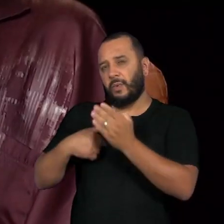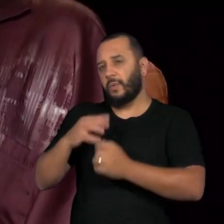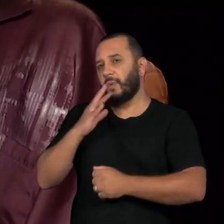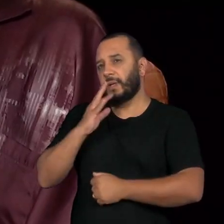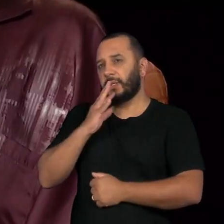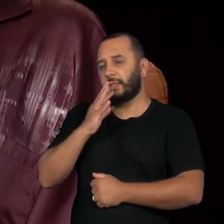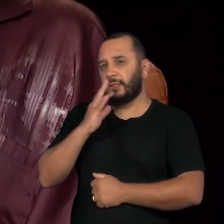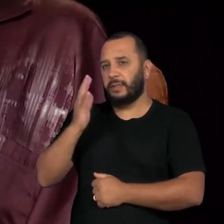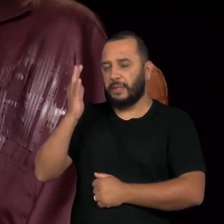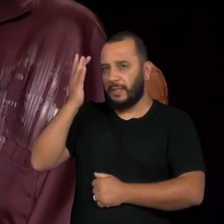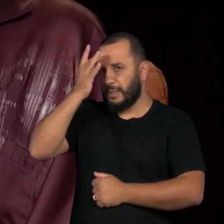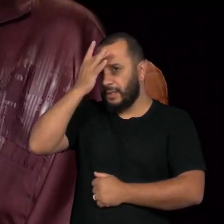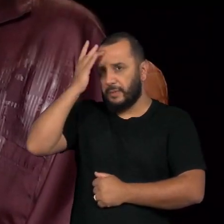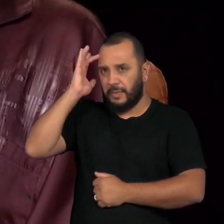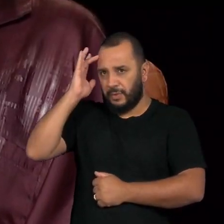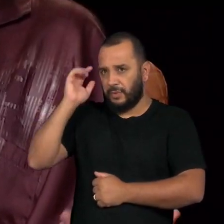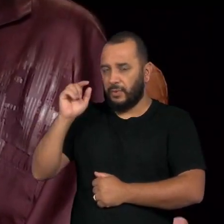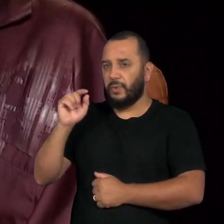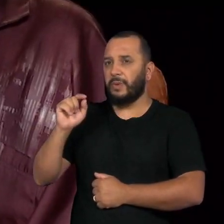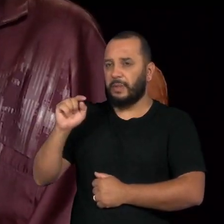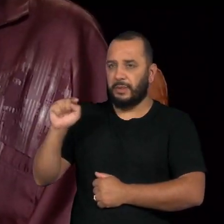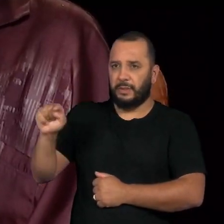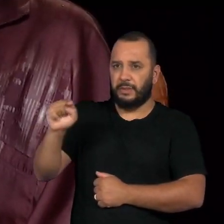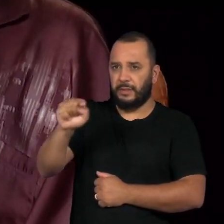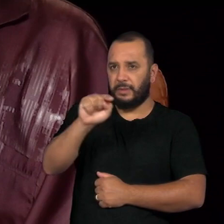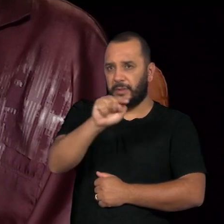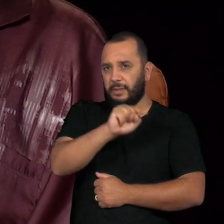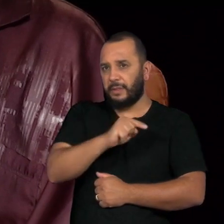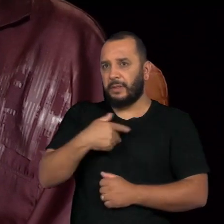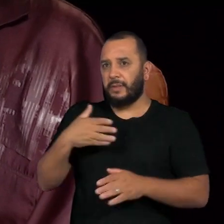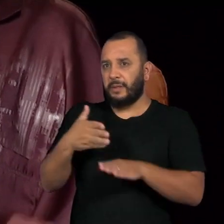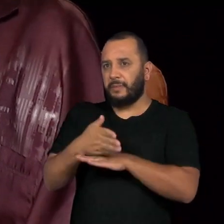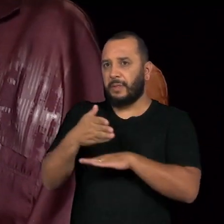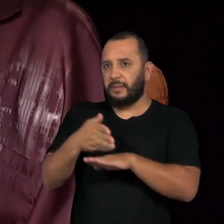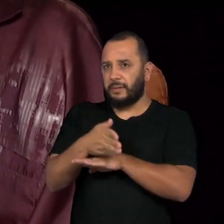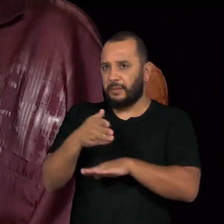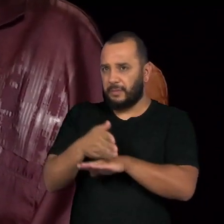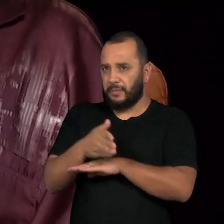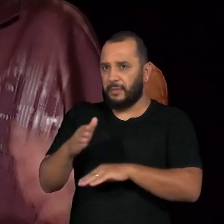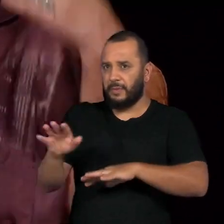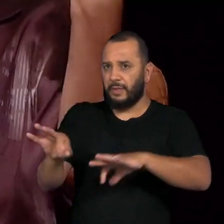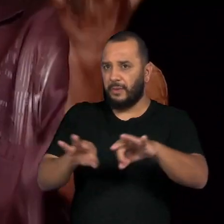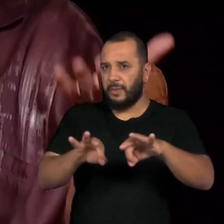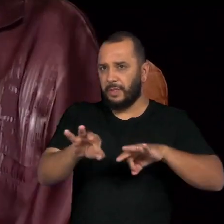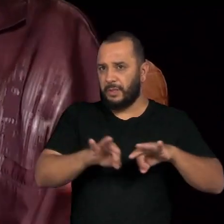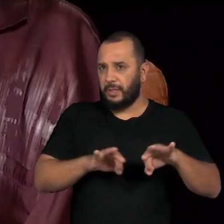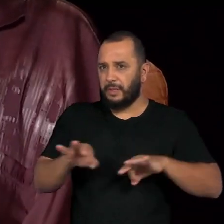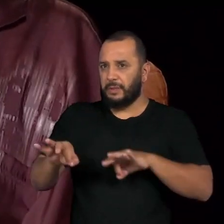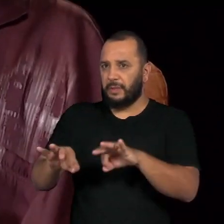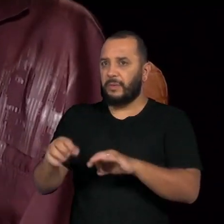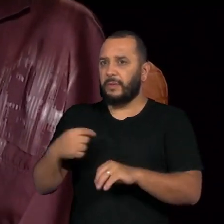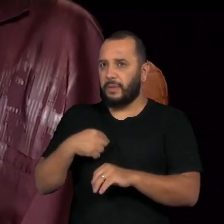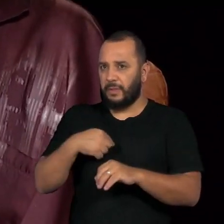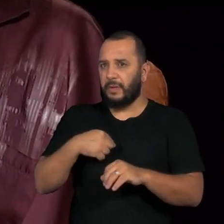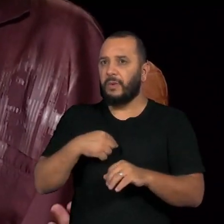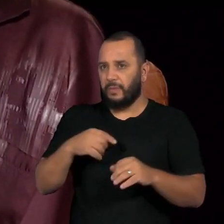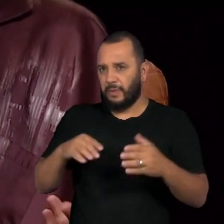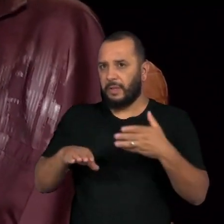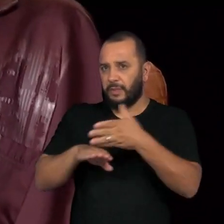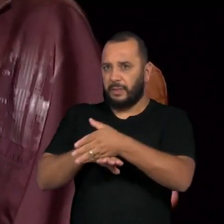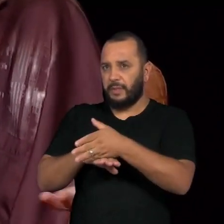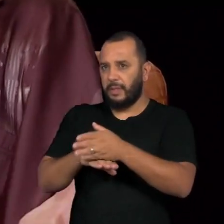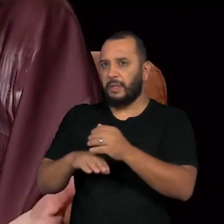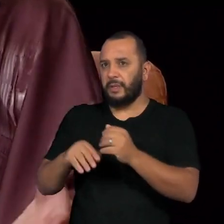pessoas que participavam, né, dessa organização, para a qual eu entrei depois, que tinha